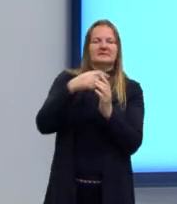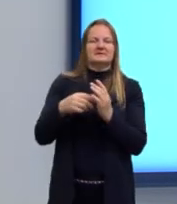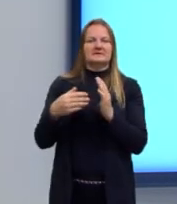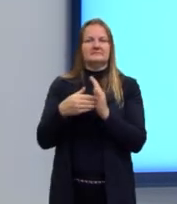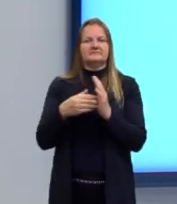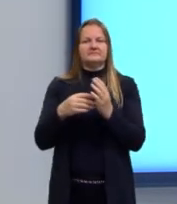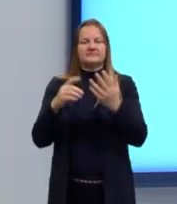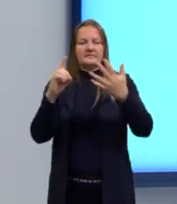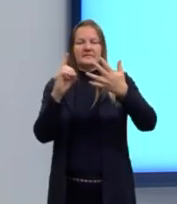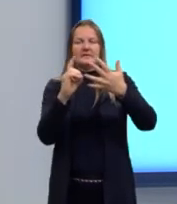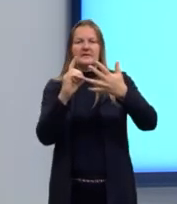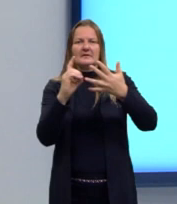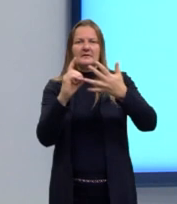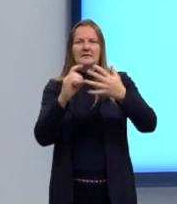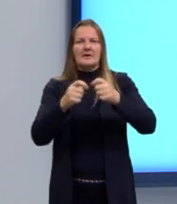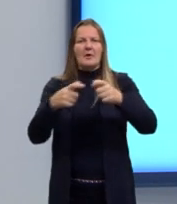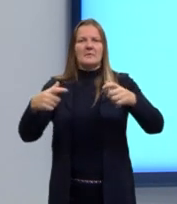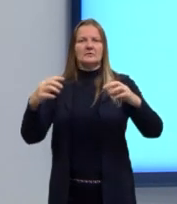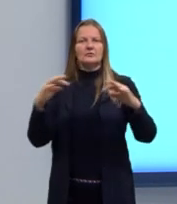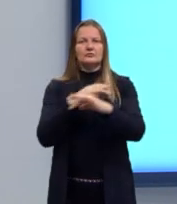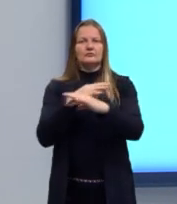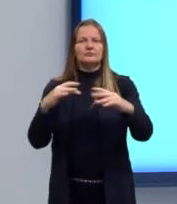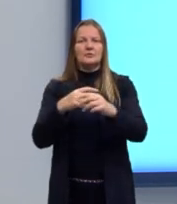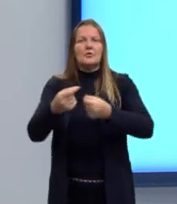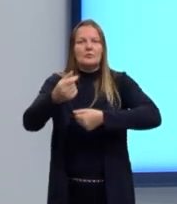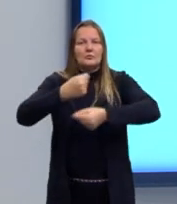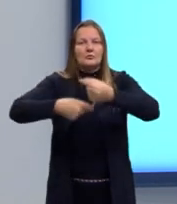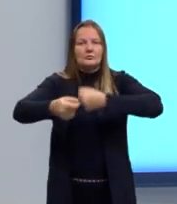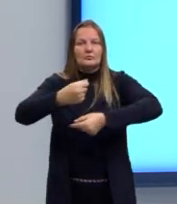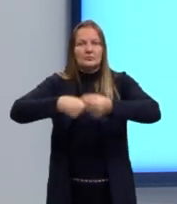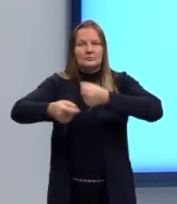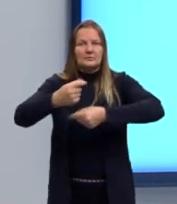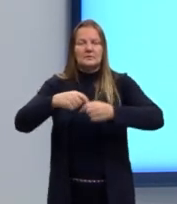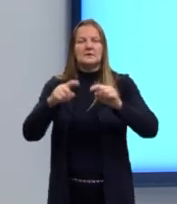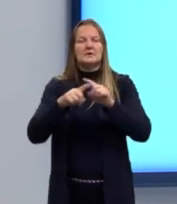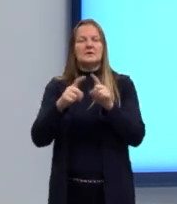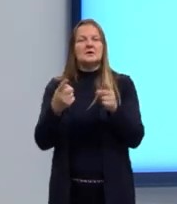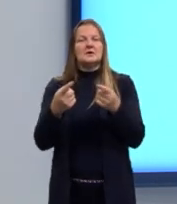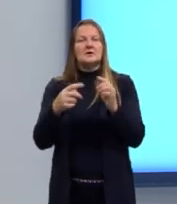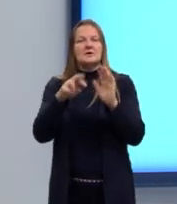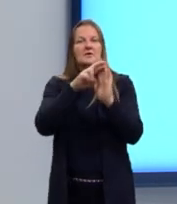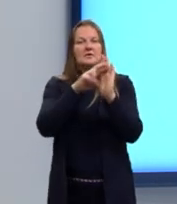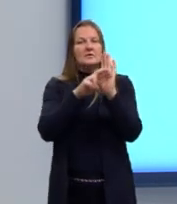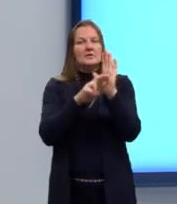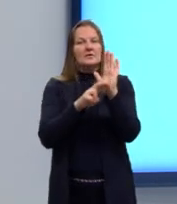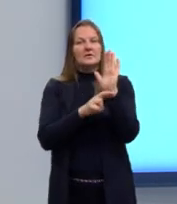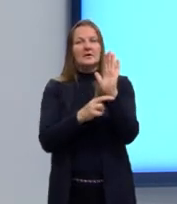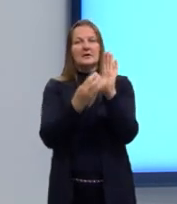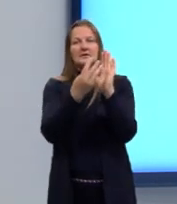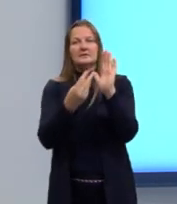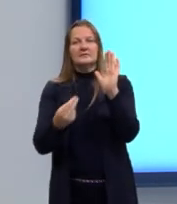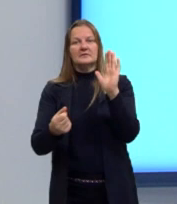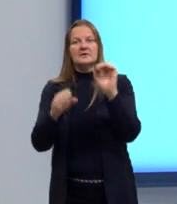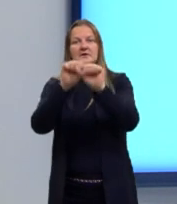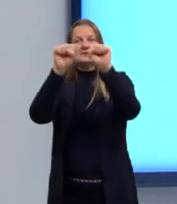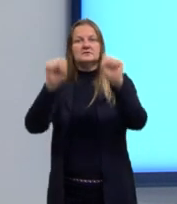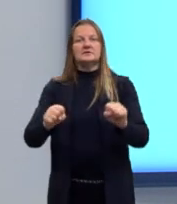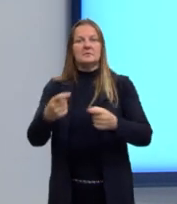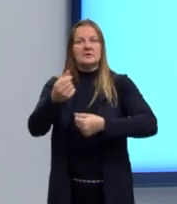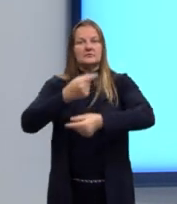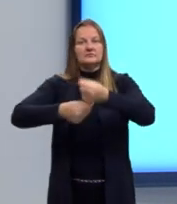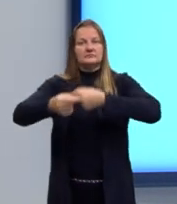D aumento da circulação Mercantil e desregulamentação do sistema